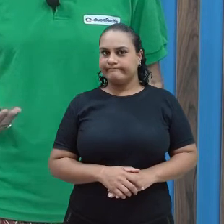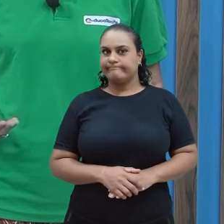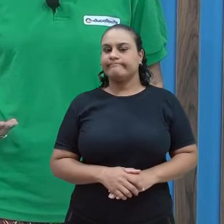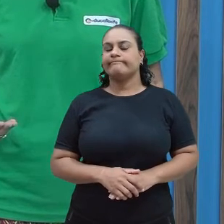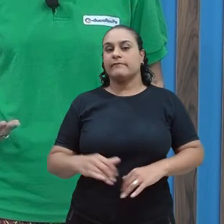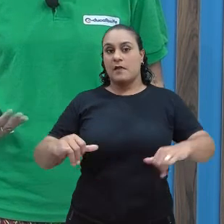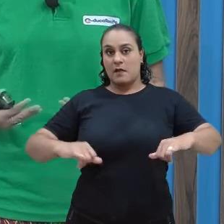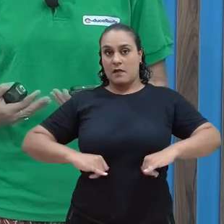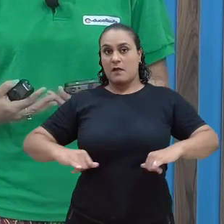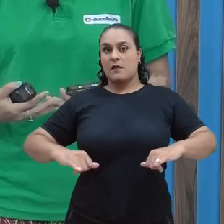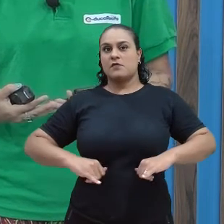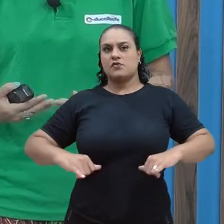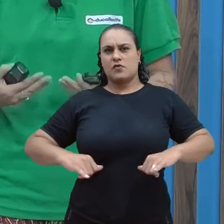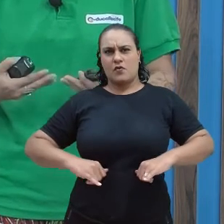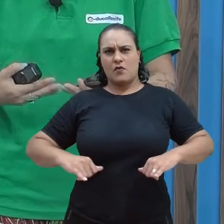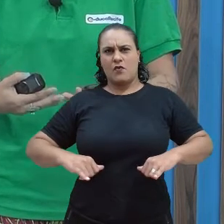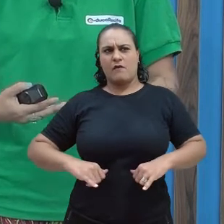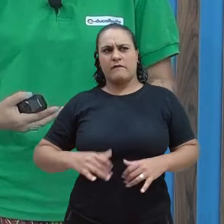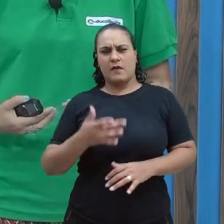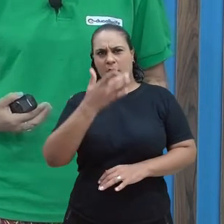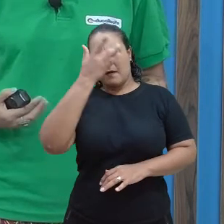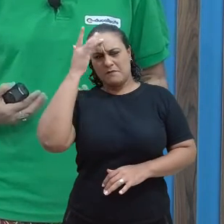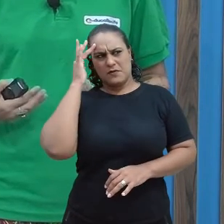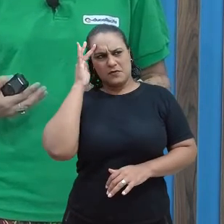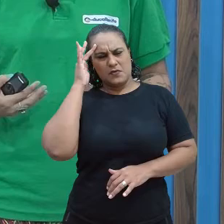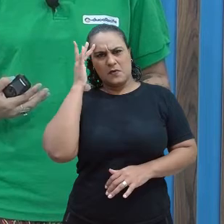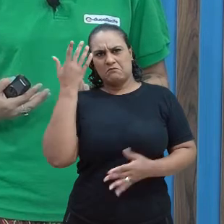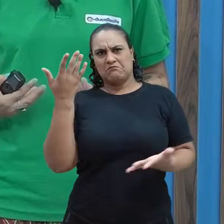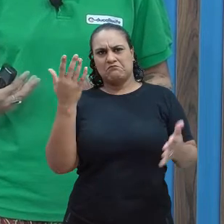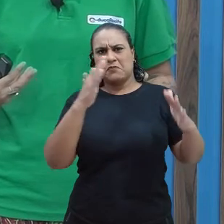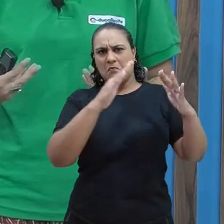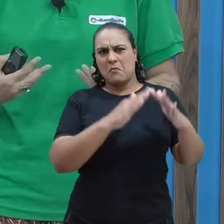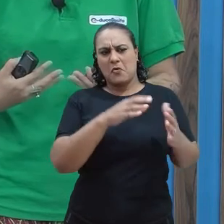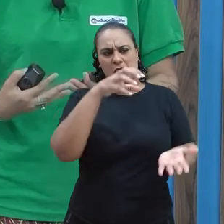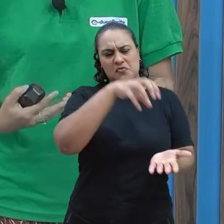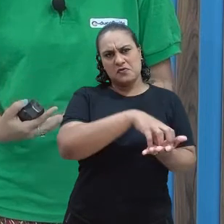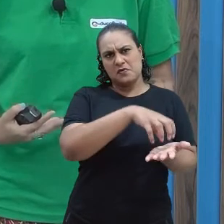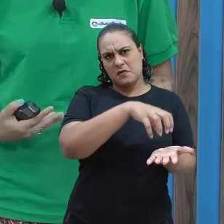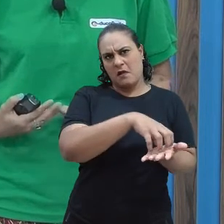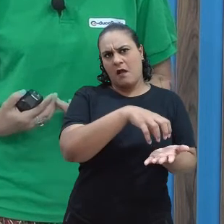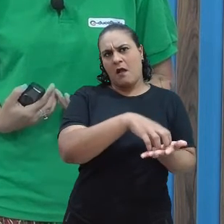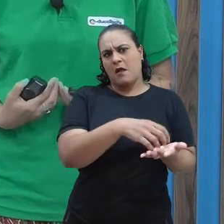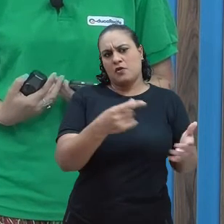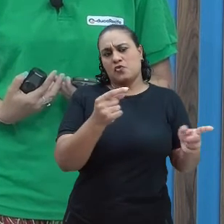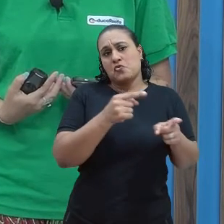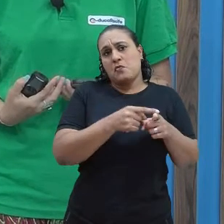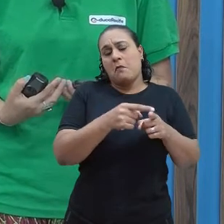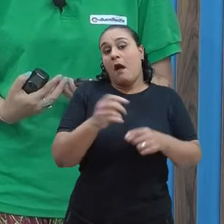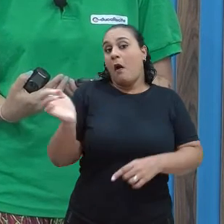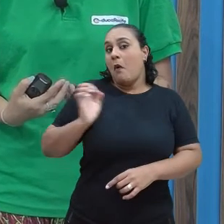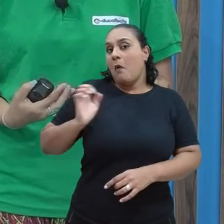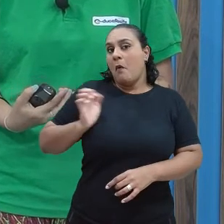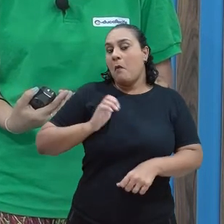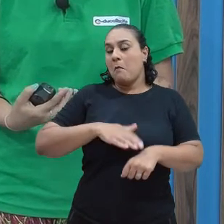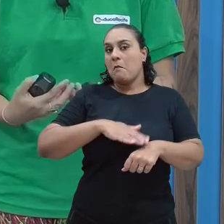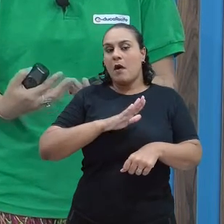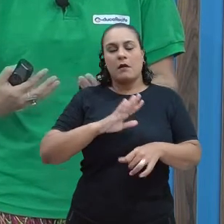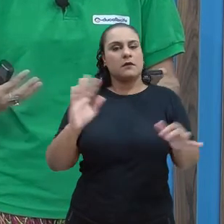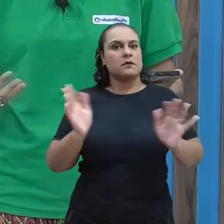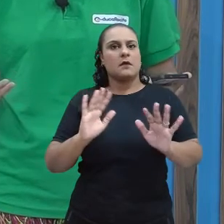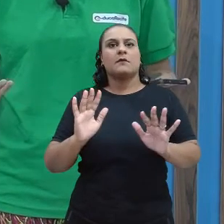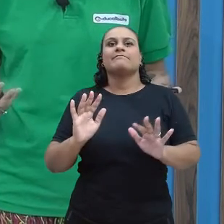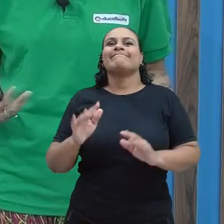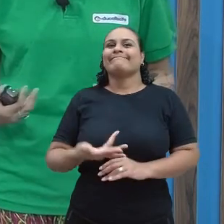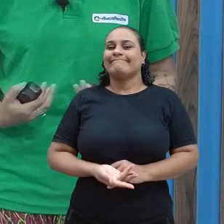quem sofre não são as pessoas que estão no centro, né? Os bairros mais elitizados, são as pessoas que estão